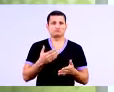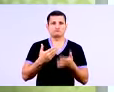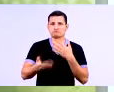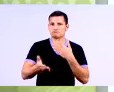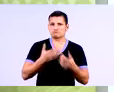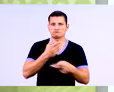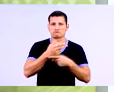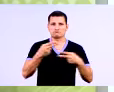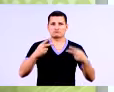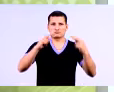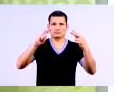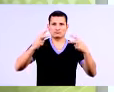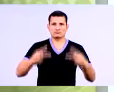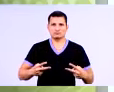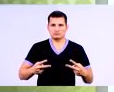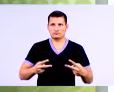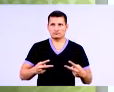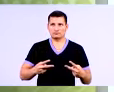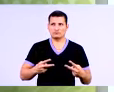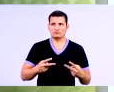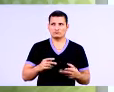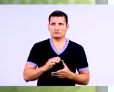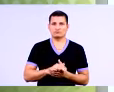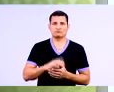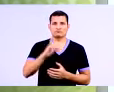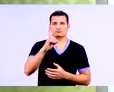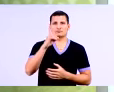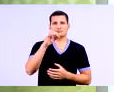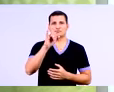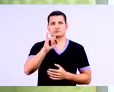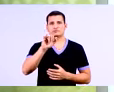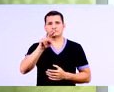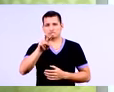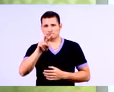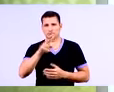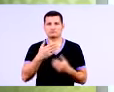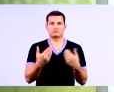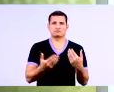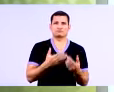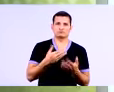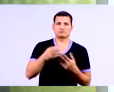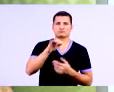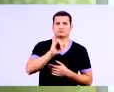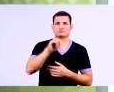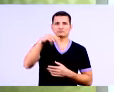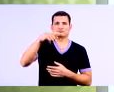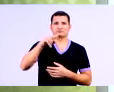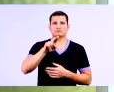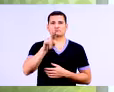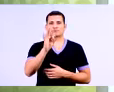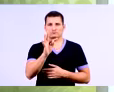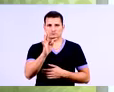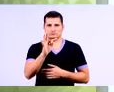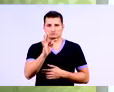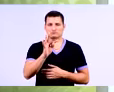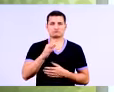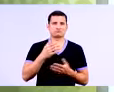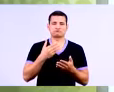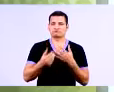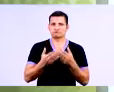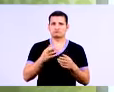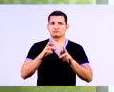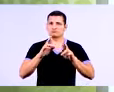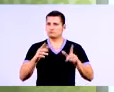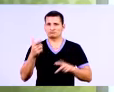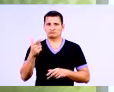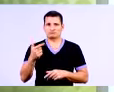elemento HTML. Seja ele um div, seja ele um input, seja ele um botão, não há diferença. Todos